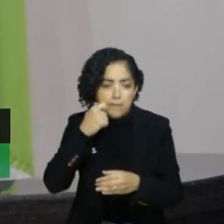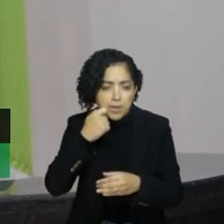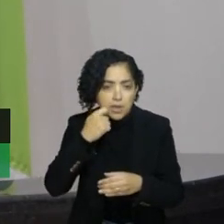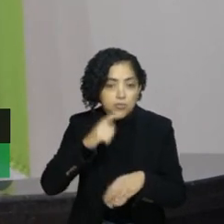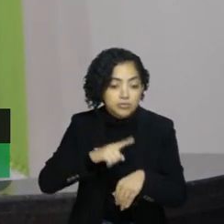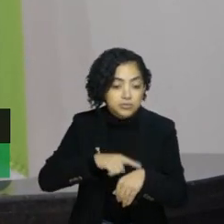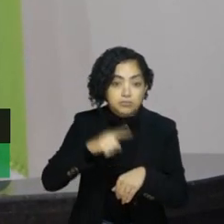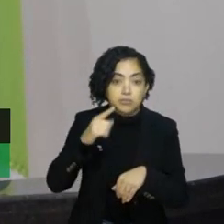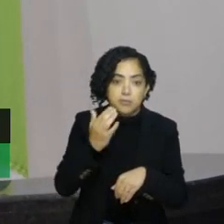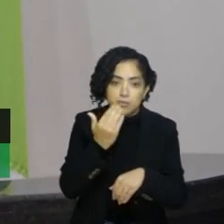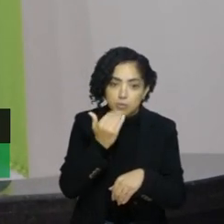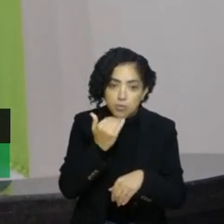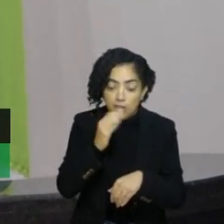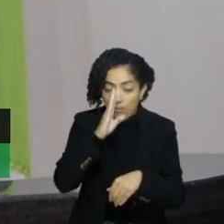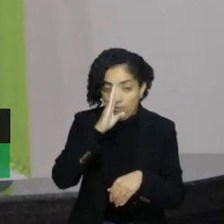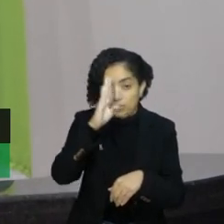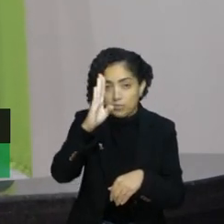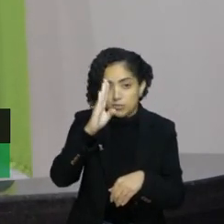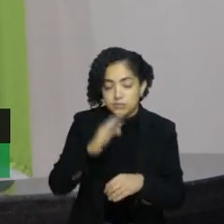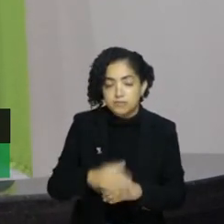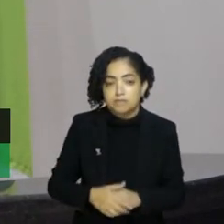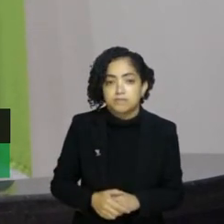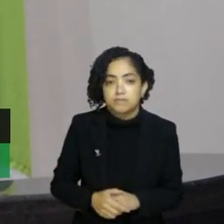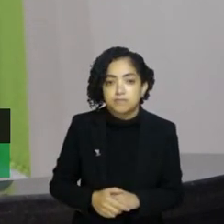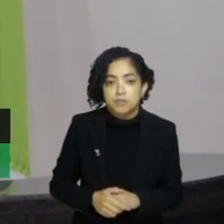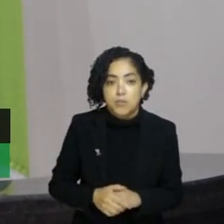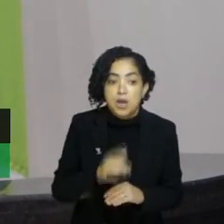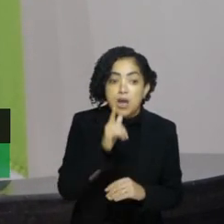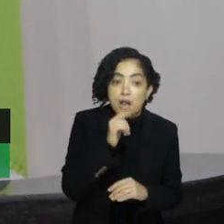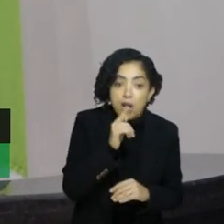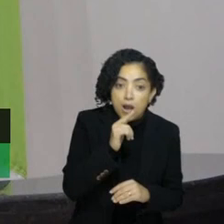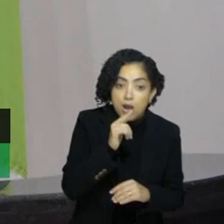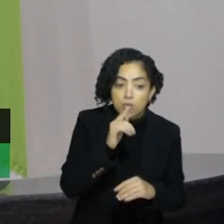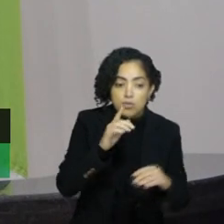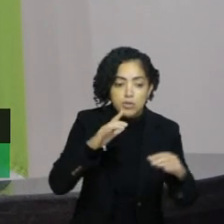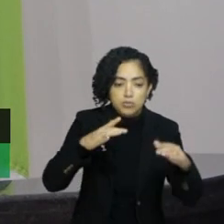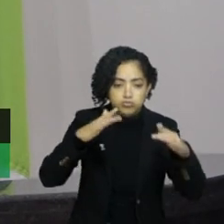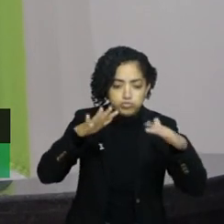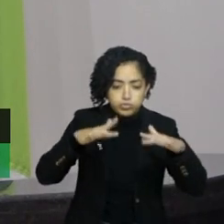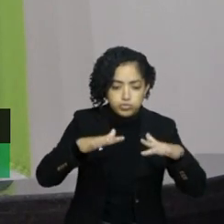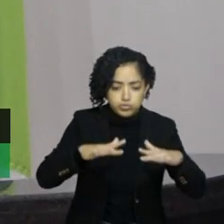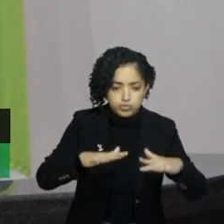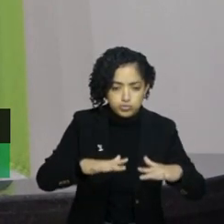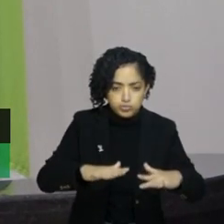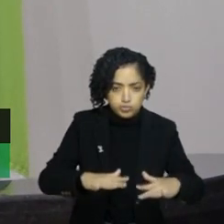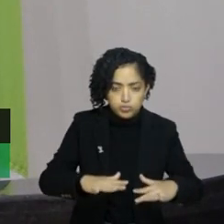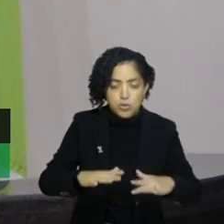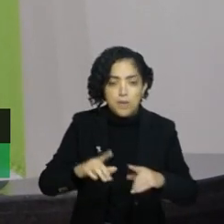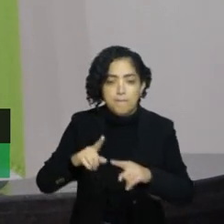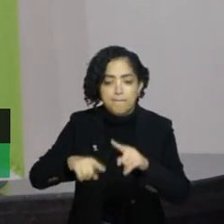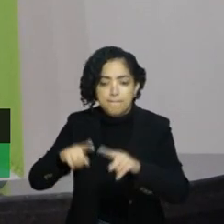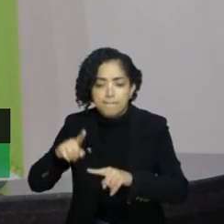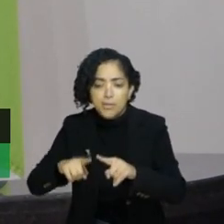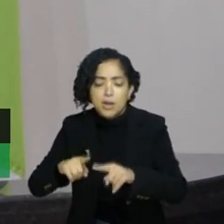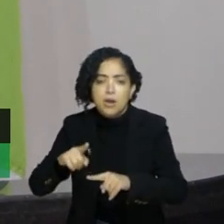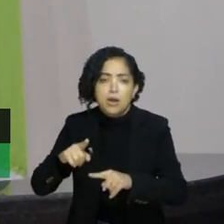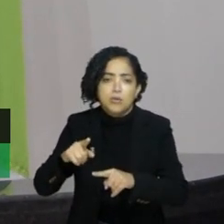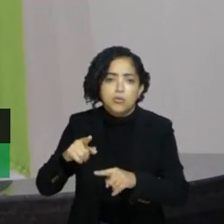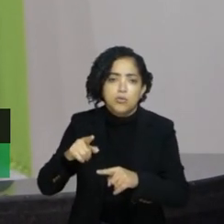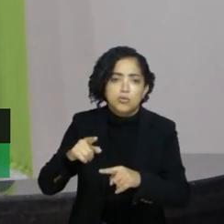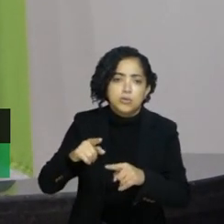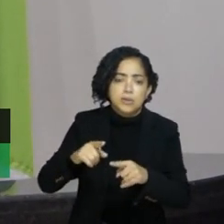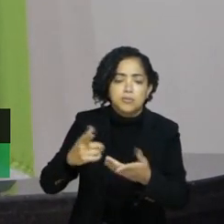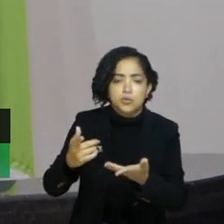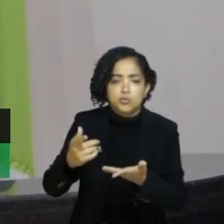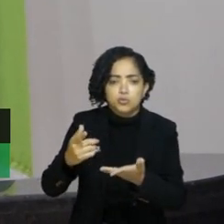o principal. Onde a água já baixou, máquinas, equipamentos e materiais de limpeza, e